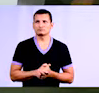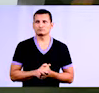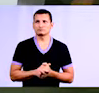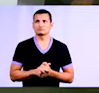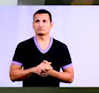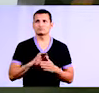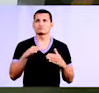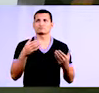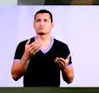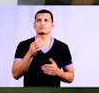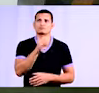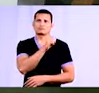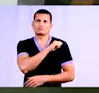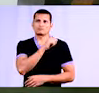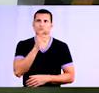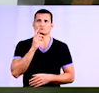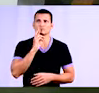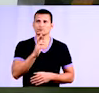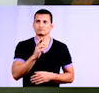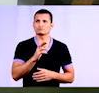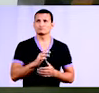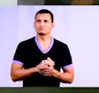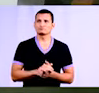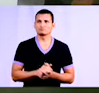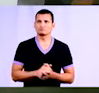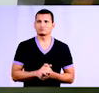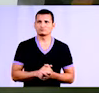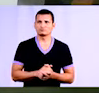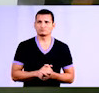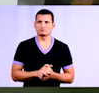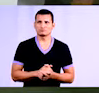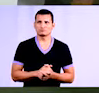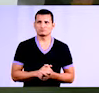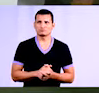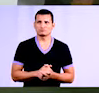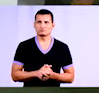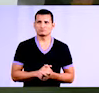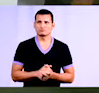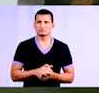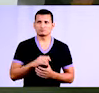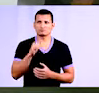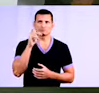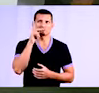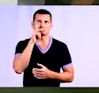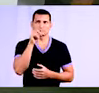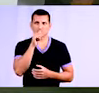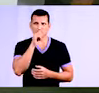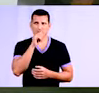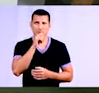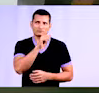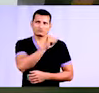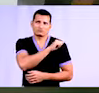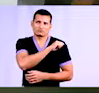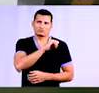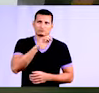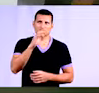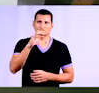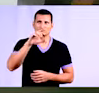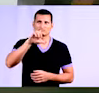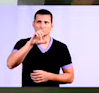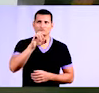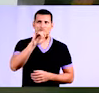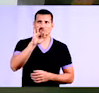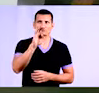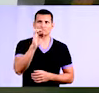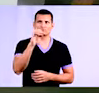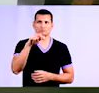o aluno que respondeu, né? Isso. E também, ó, lá aqui em Porto Velho, o aluno Cleiton está dizendo que o sistema também ficará mais